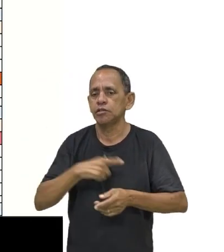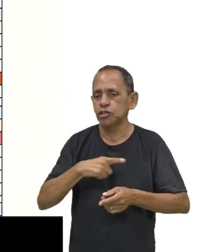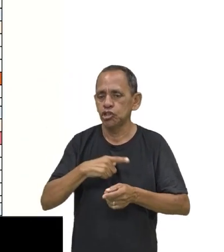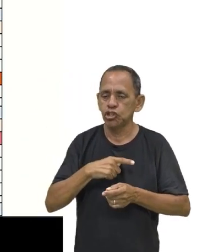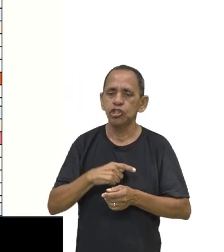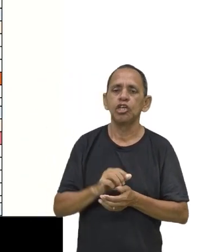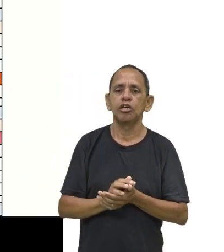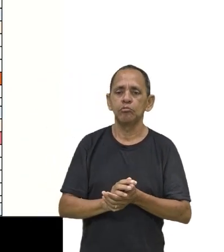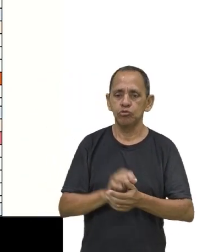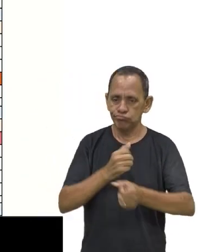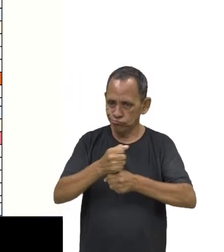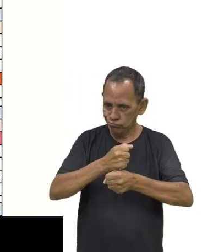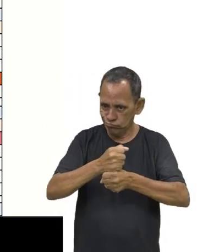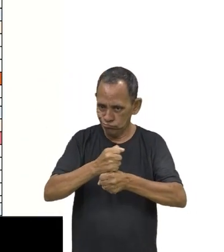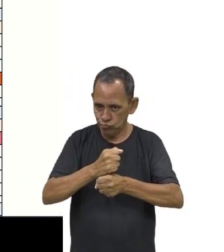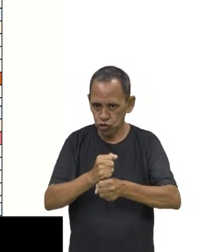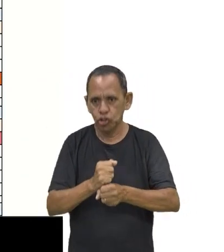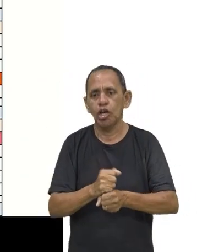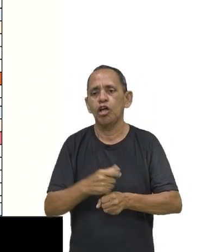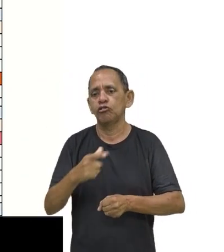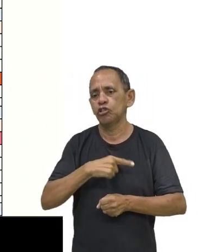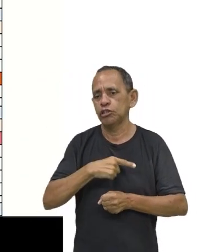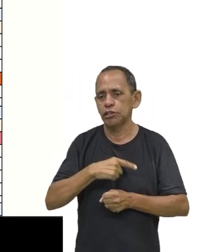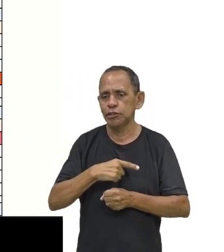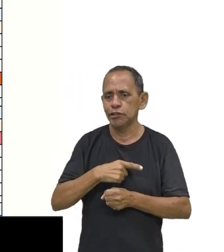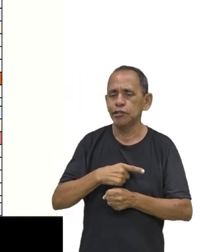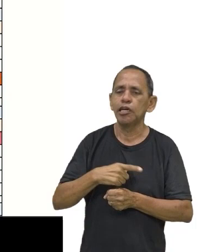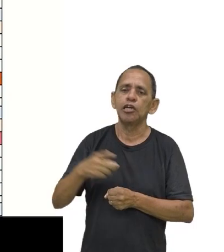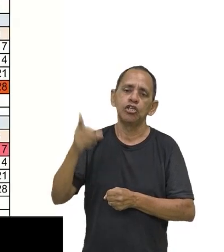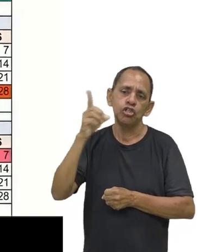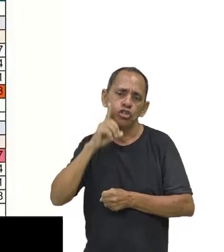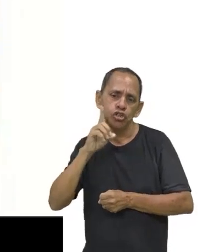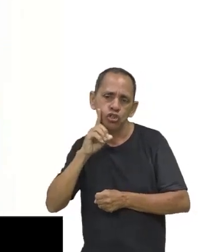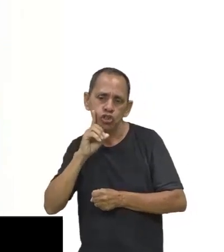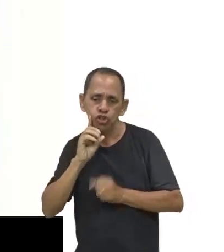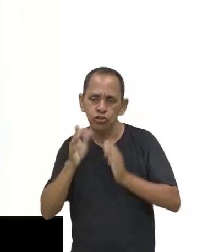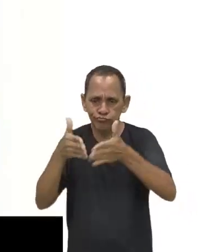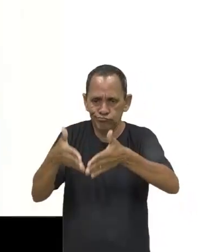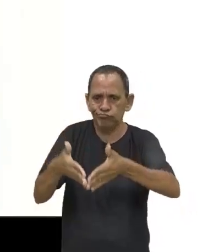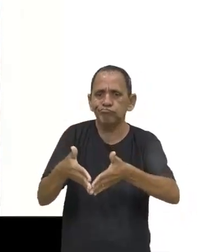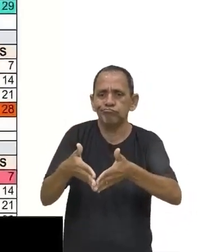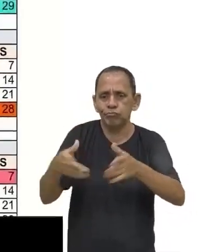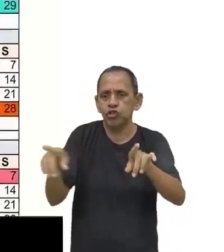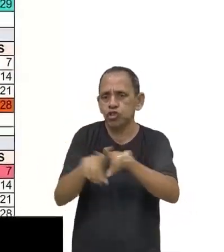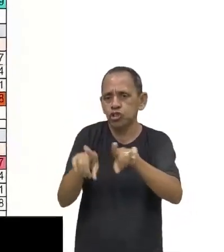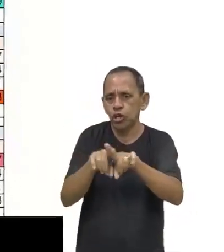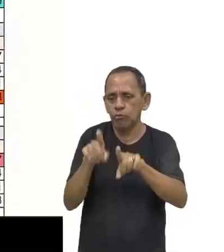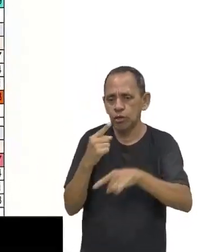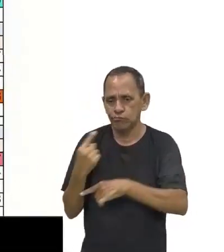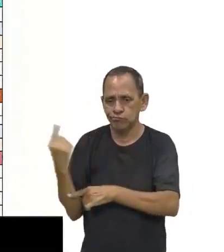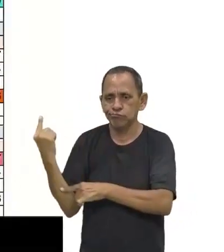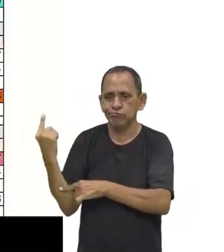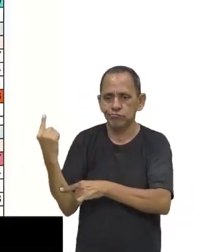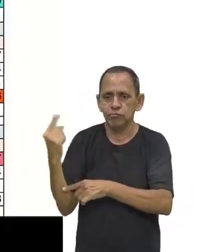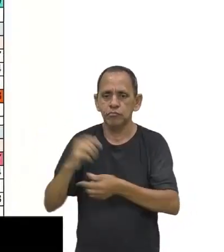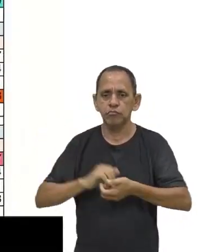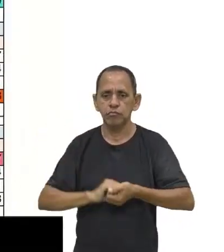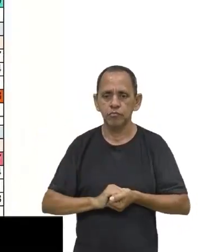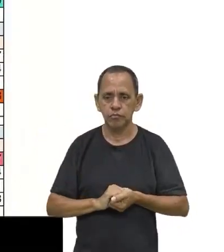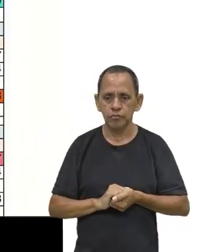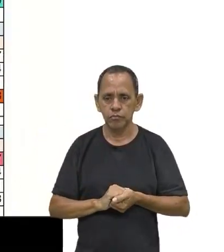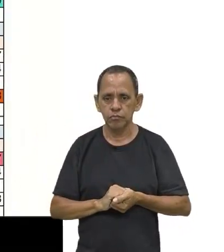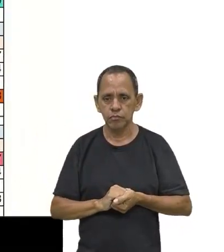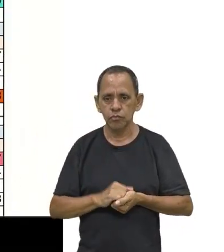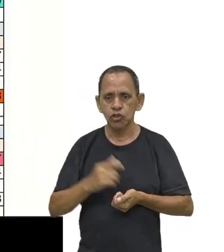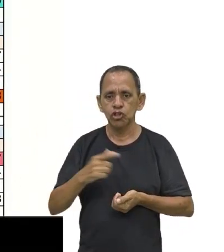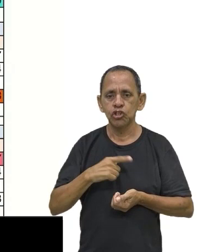trazer algumas datas específicas de orientação, de formação. E a gente também tem, né, as datas de